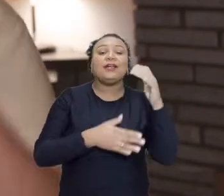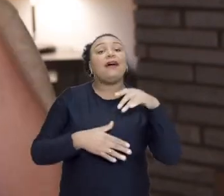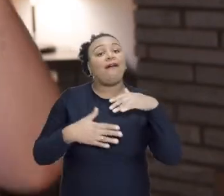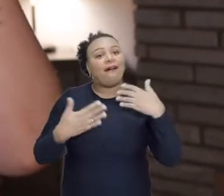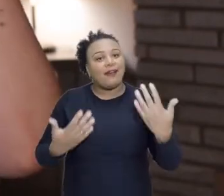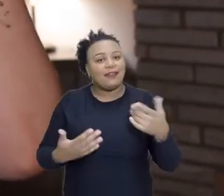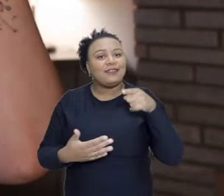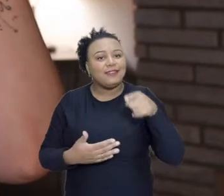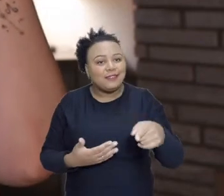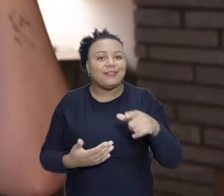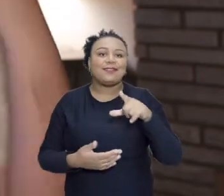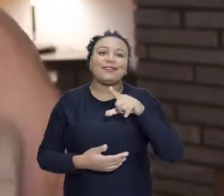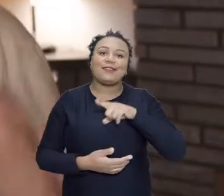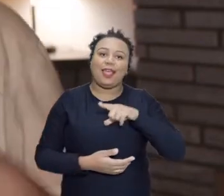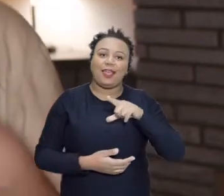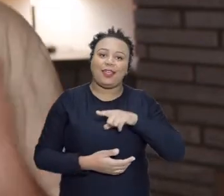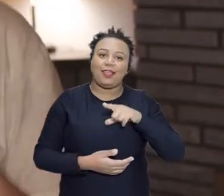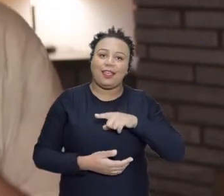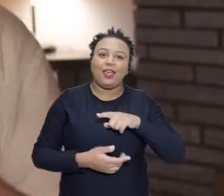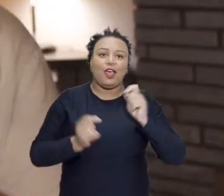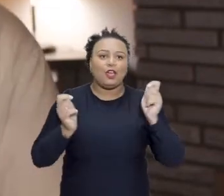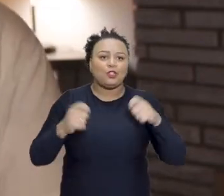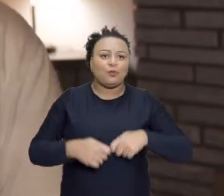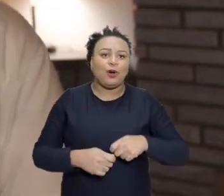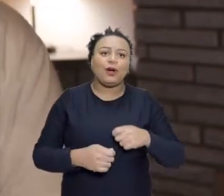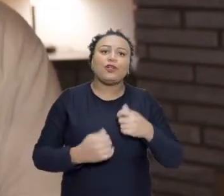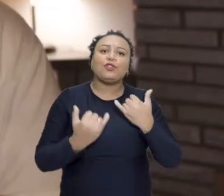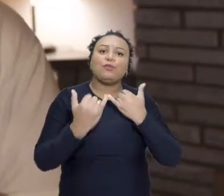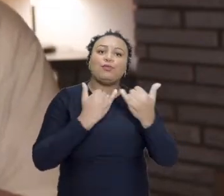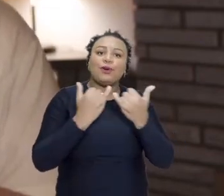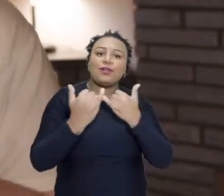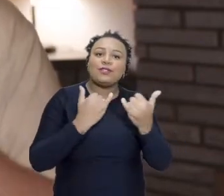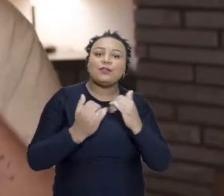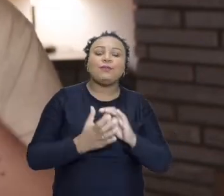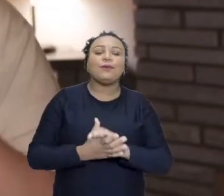sim, daí a gente pode colocar como